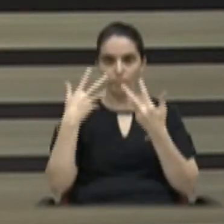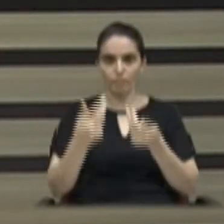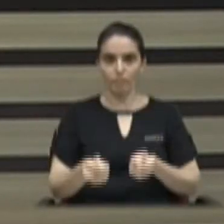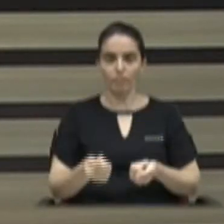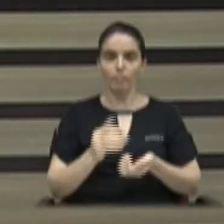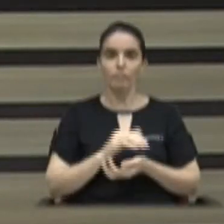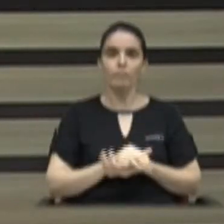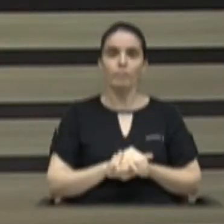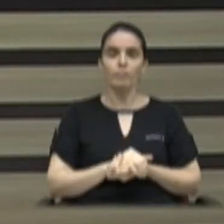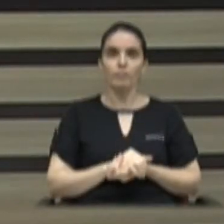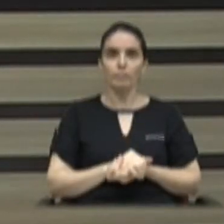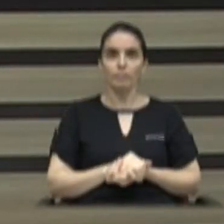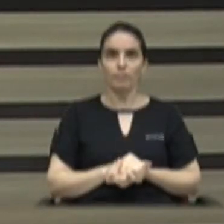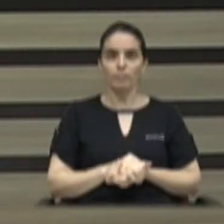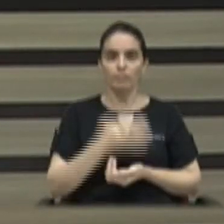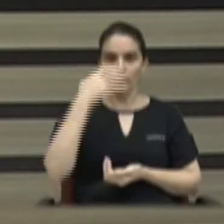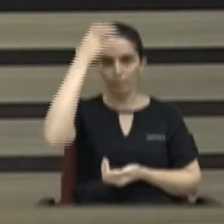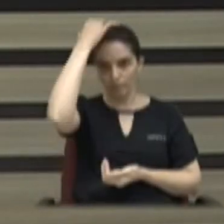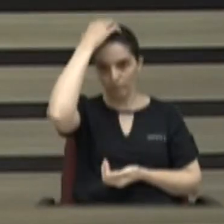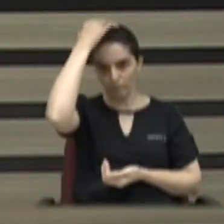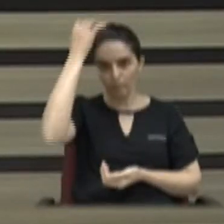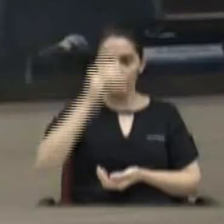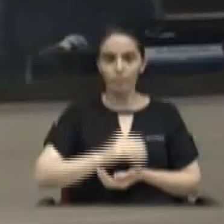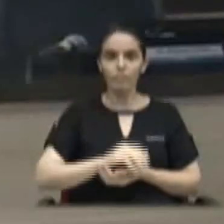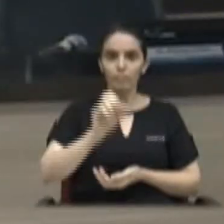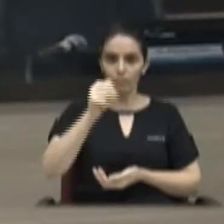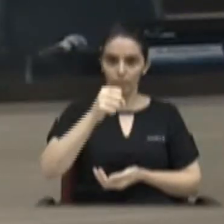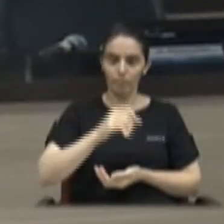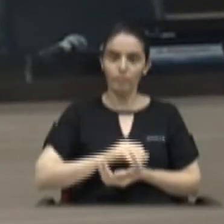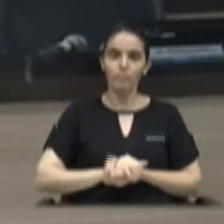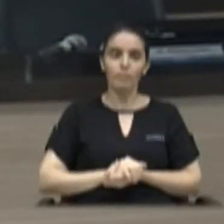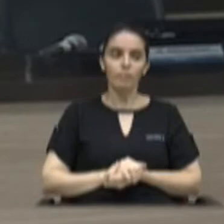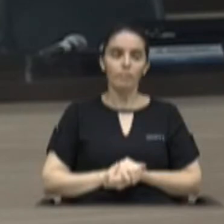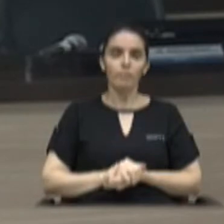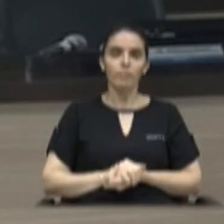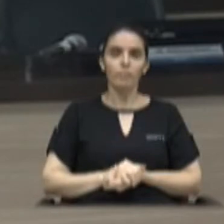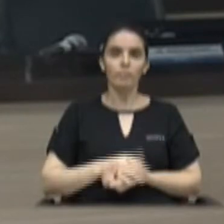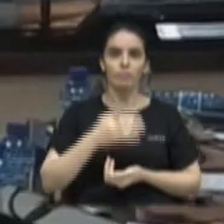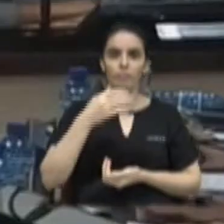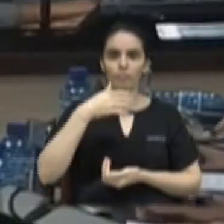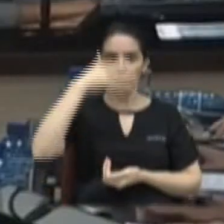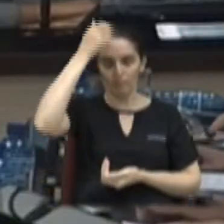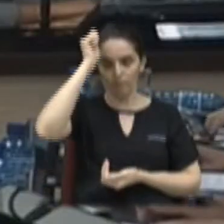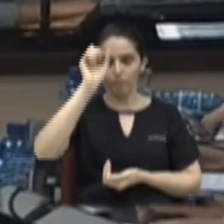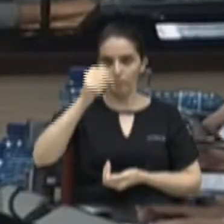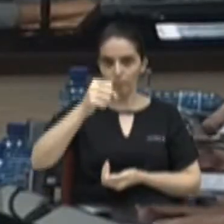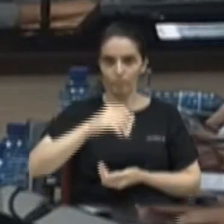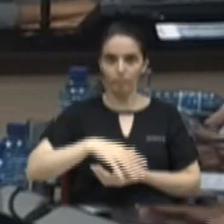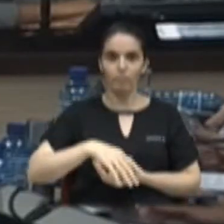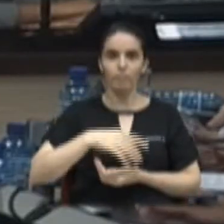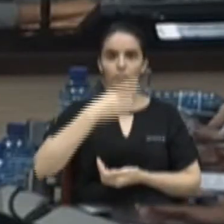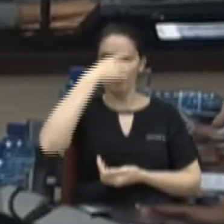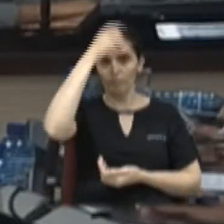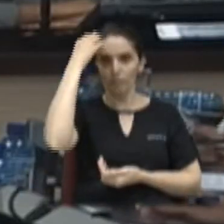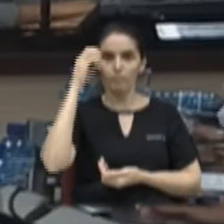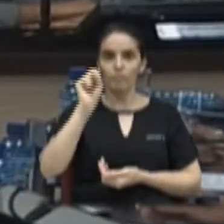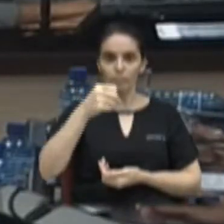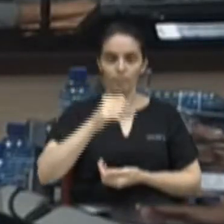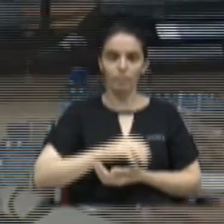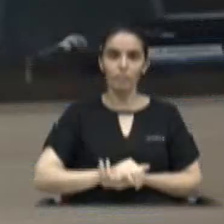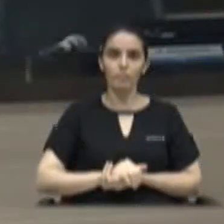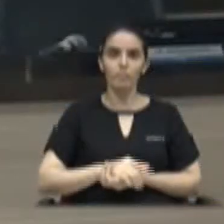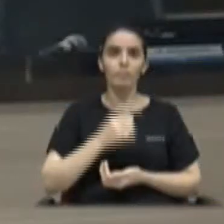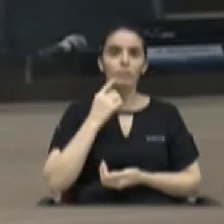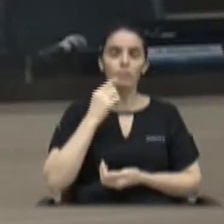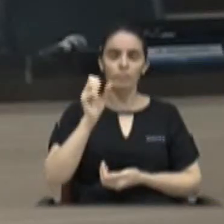líderes. Darcy Reis. Sim. Toninho. Sim. Marco. Sim.